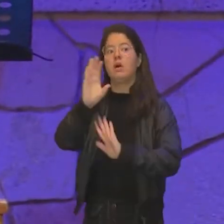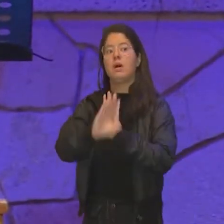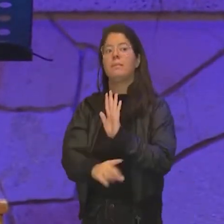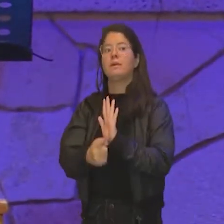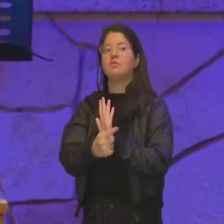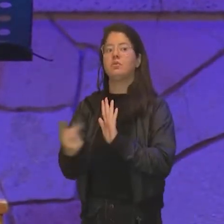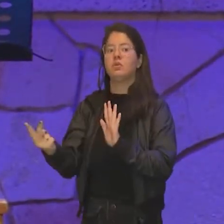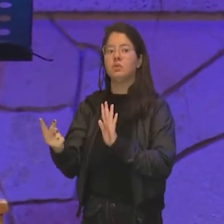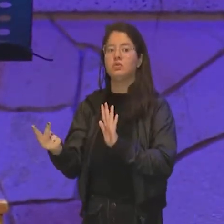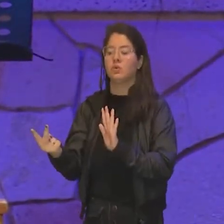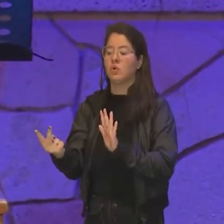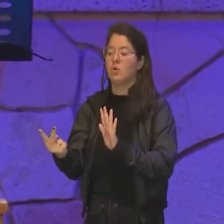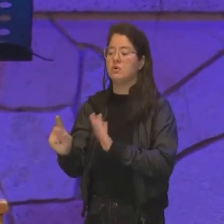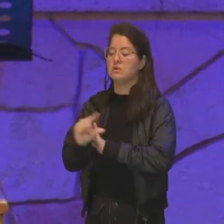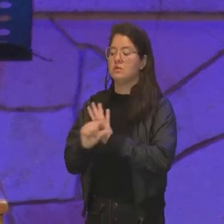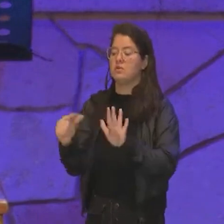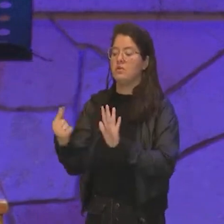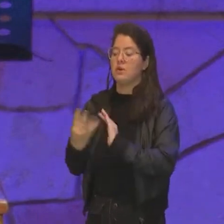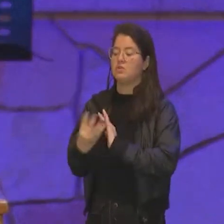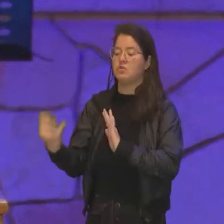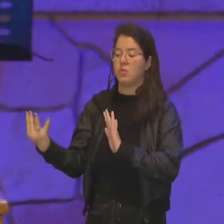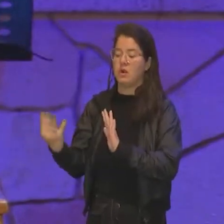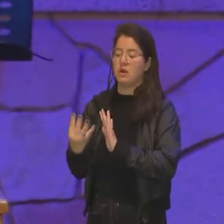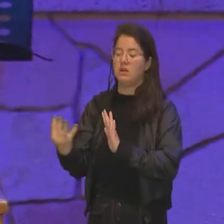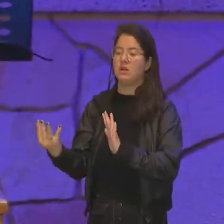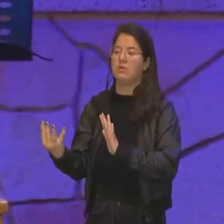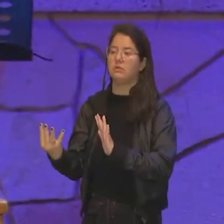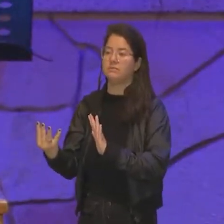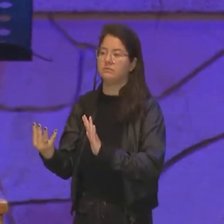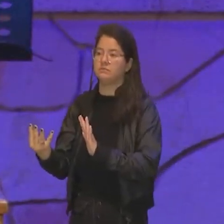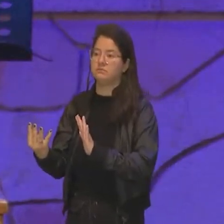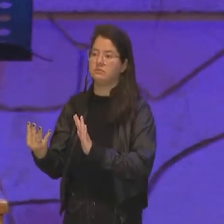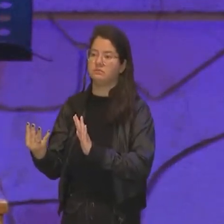12, o verso 44.